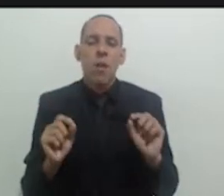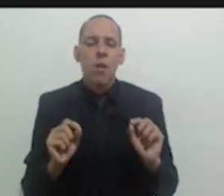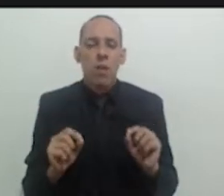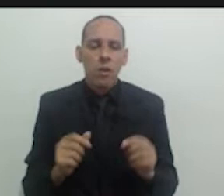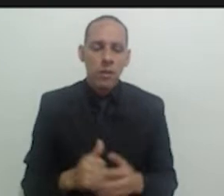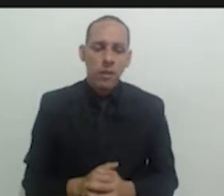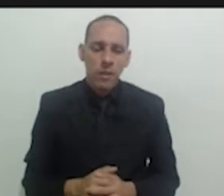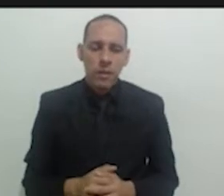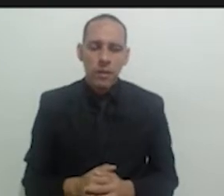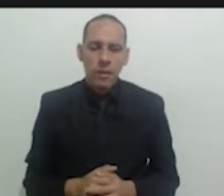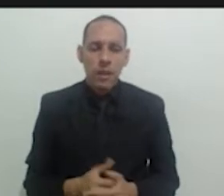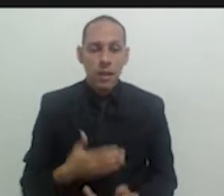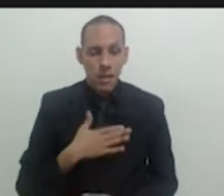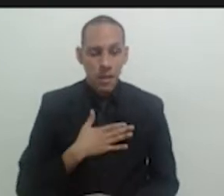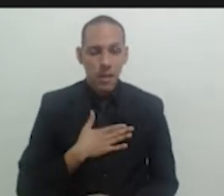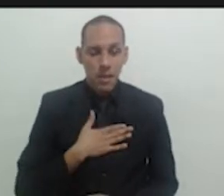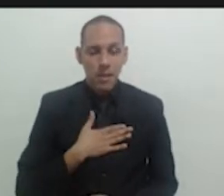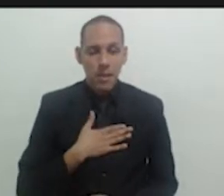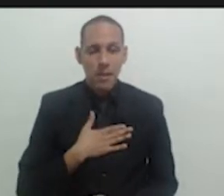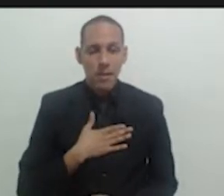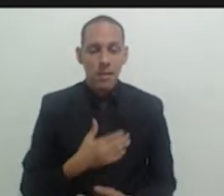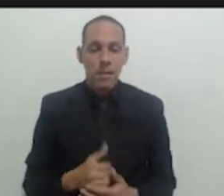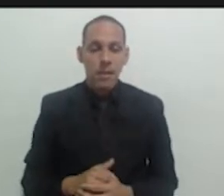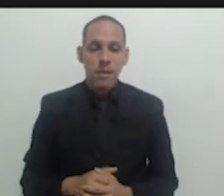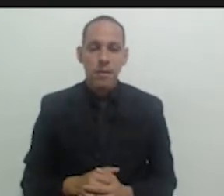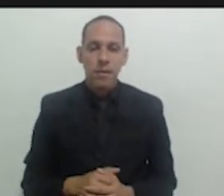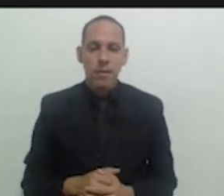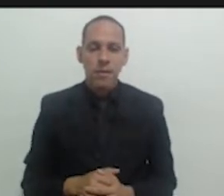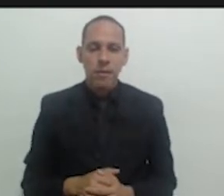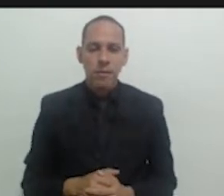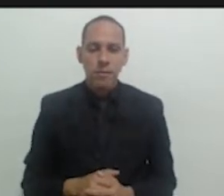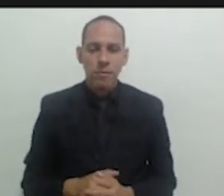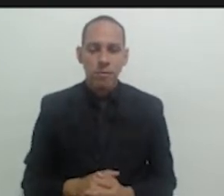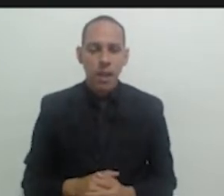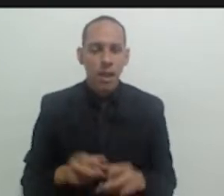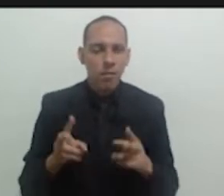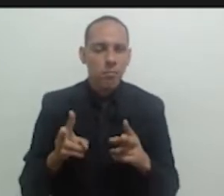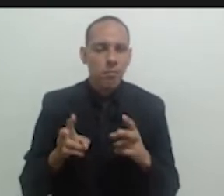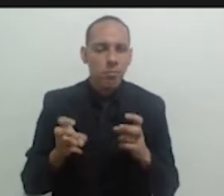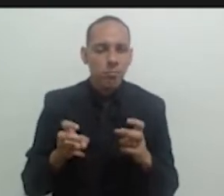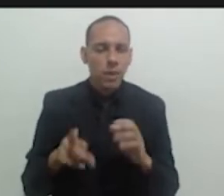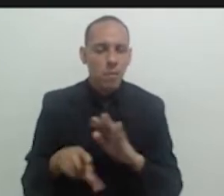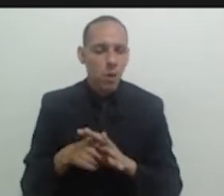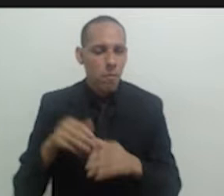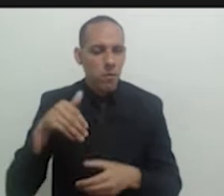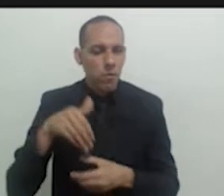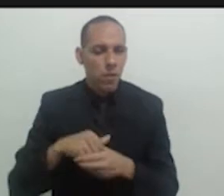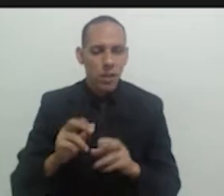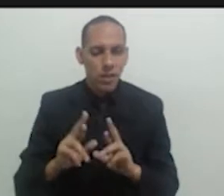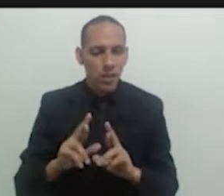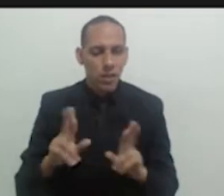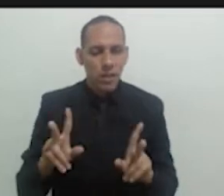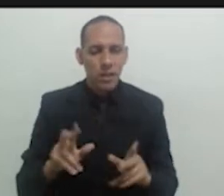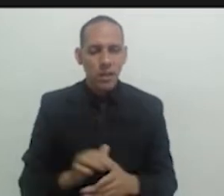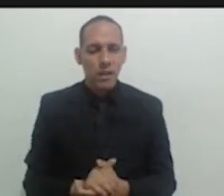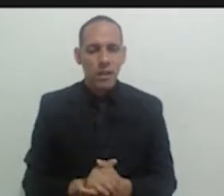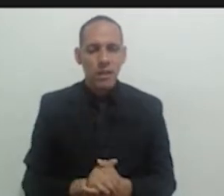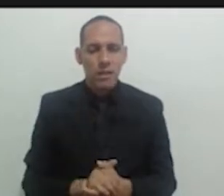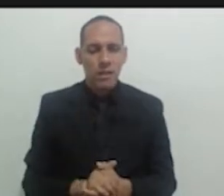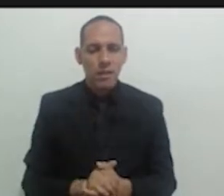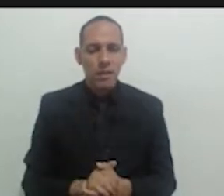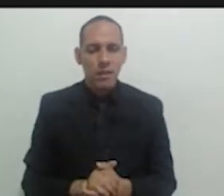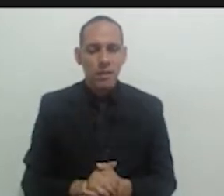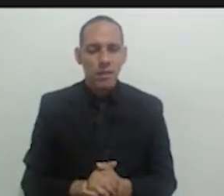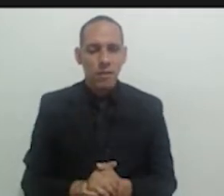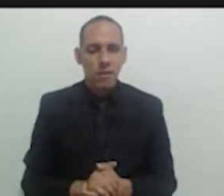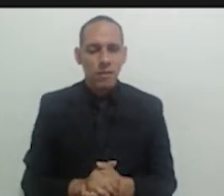mim as suas impressões que foram lançadas no voto, que diverge com todas as vendas do eminente amigo,